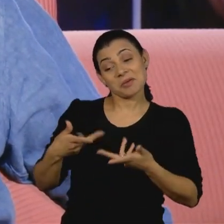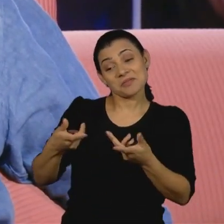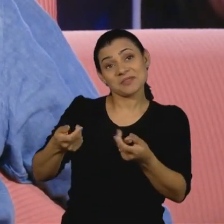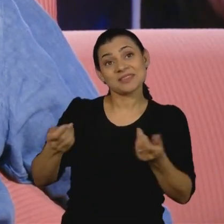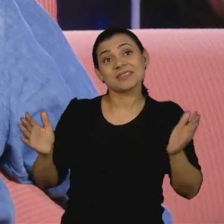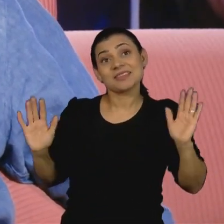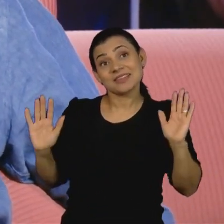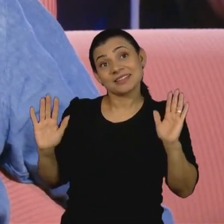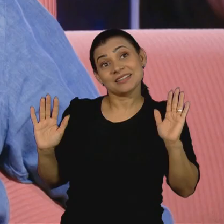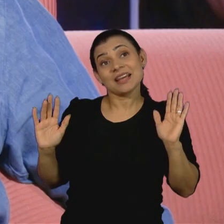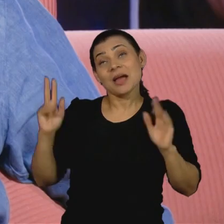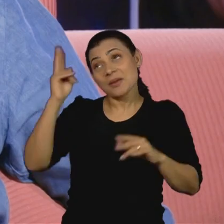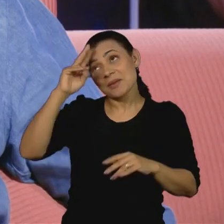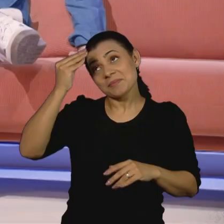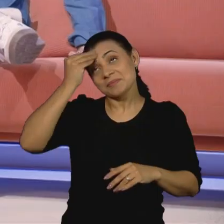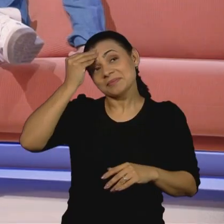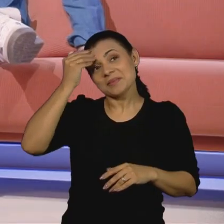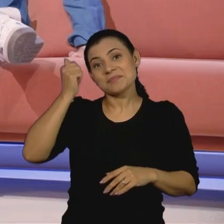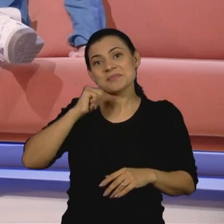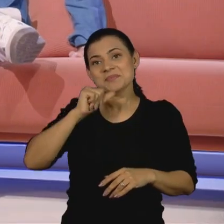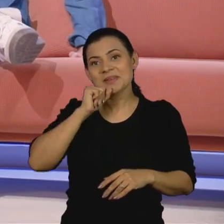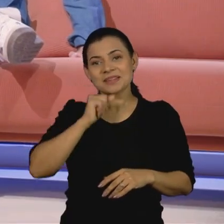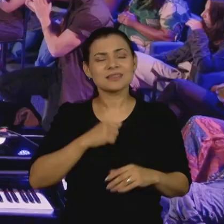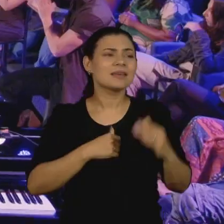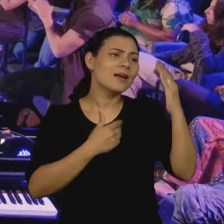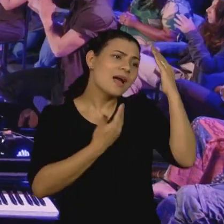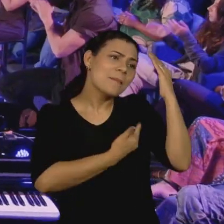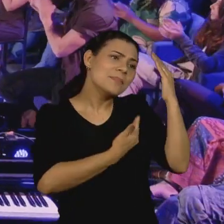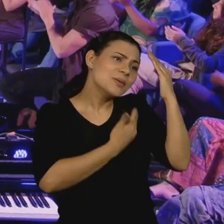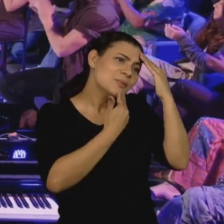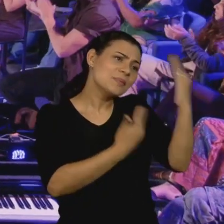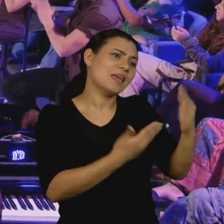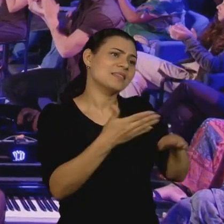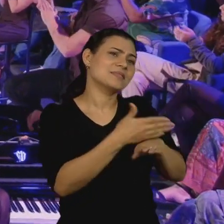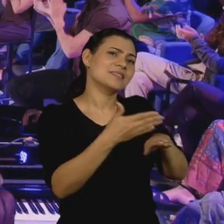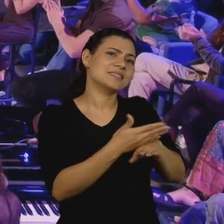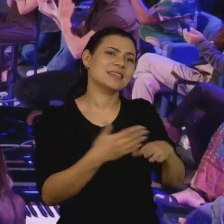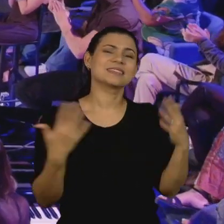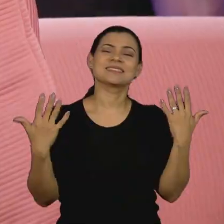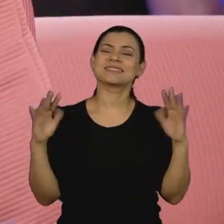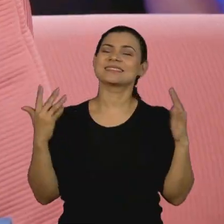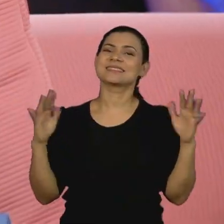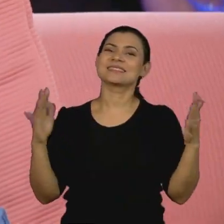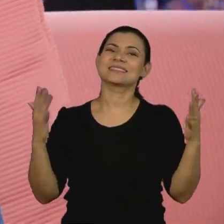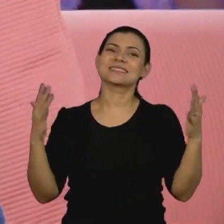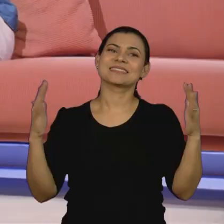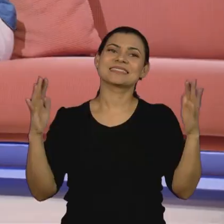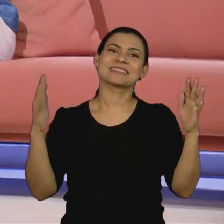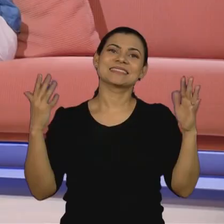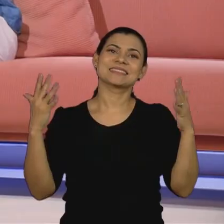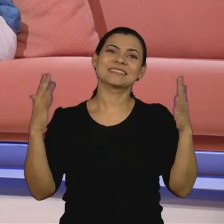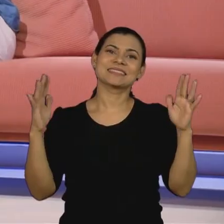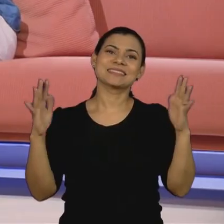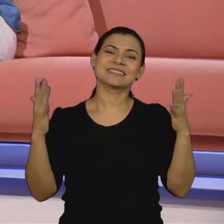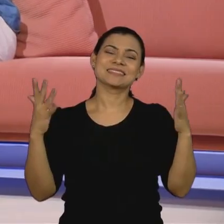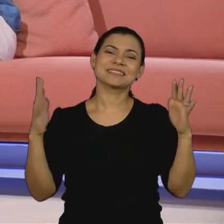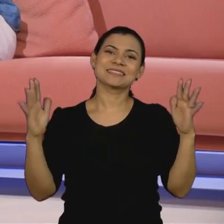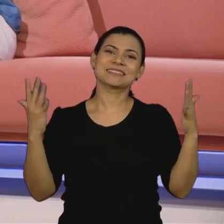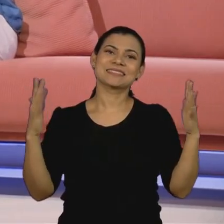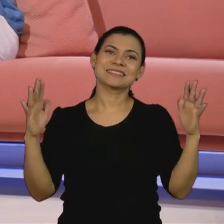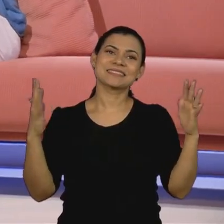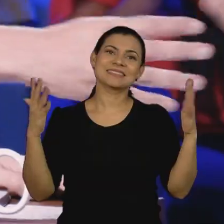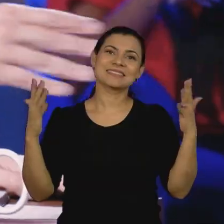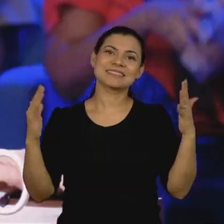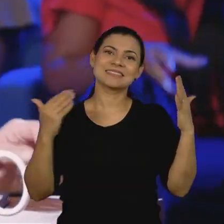Isso devo à minha mãe. Meu amigo, obrigado pela sua presença. Obrigado. Obrigado. Uma honra. Tamo